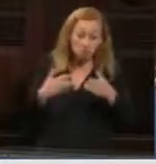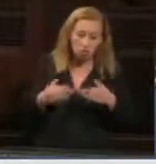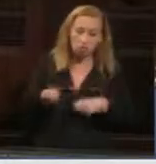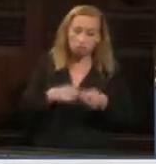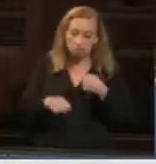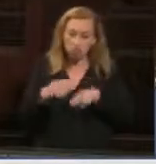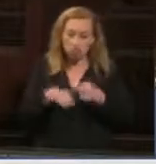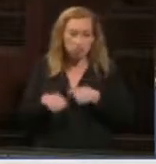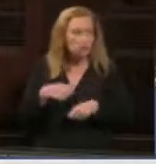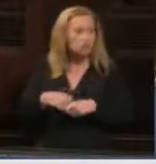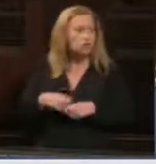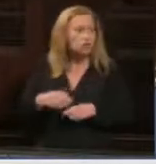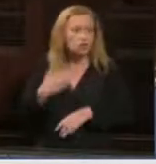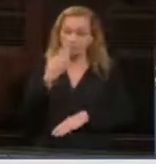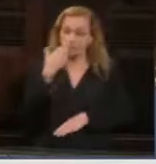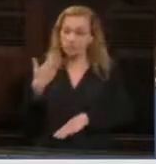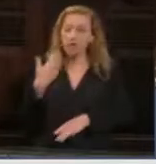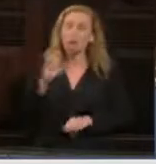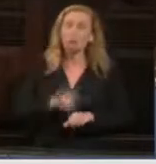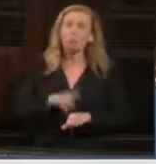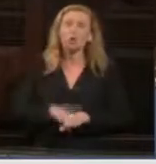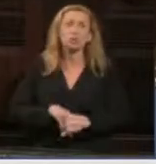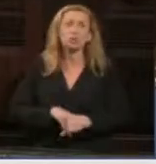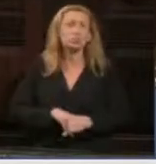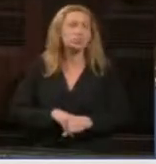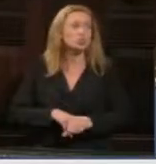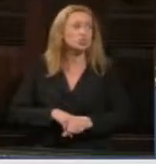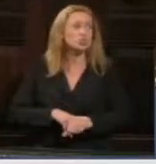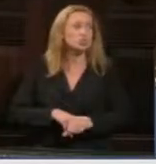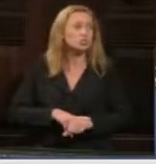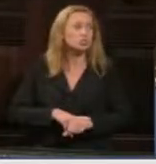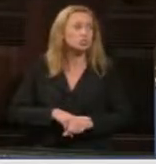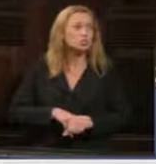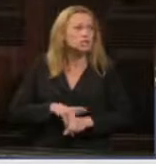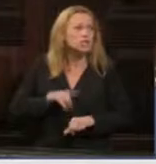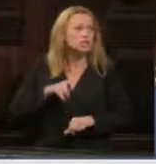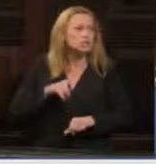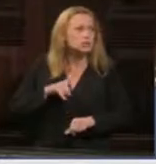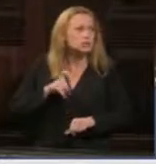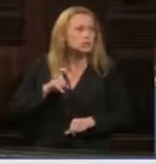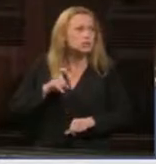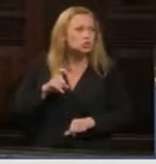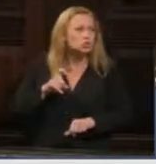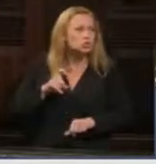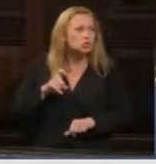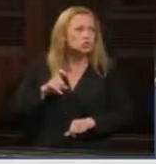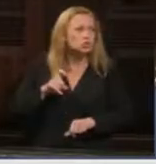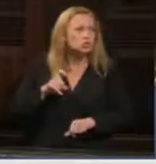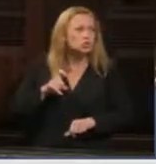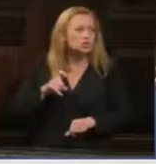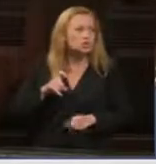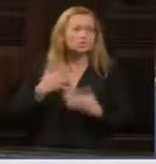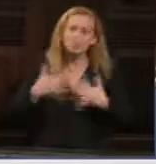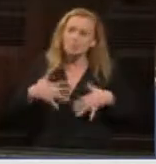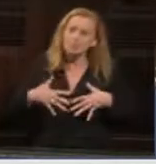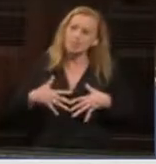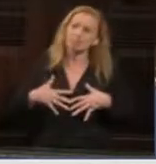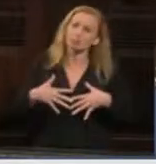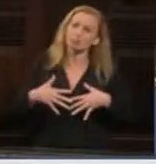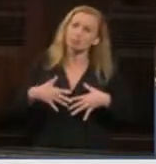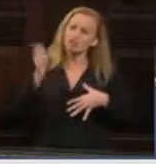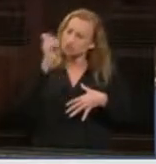guerra enfrentavam para o período de sinal de recessão mas de certa depressão da economia